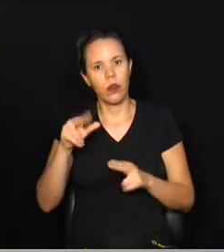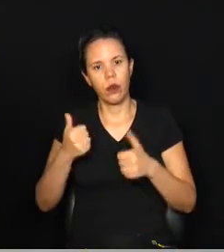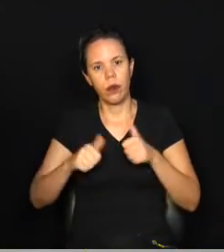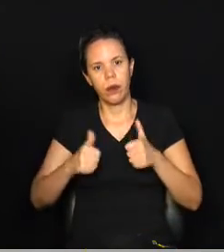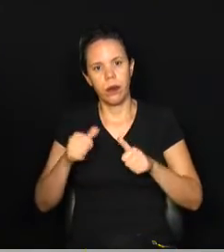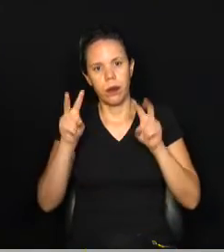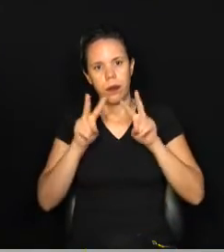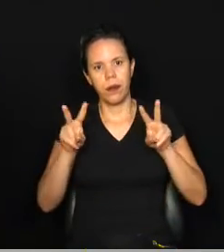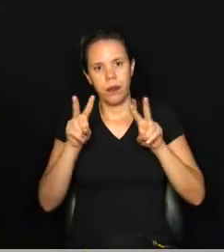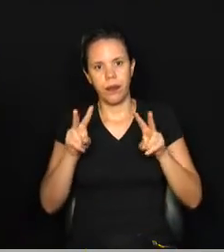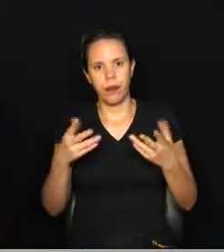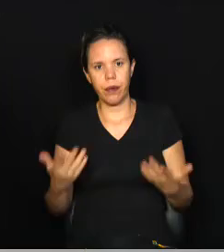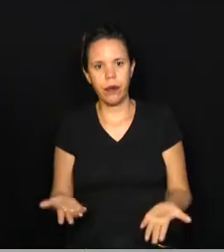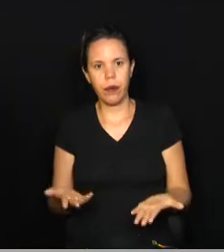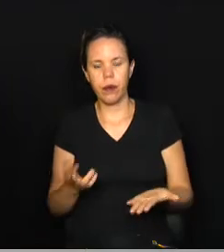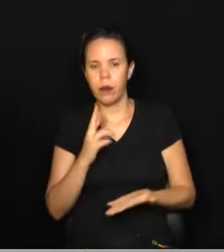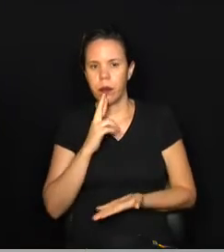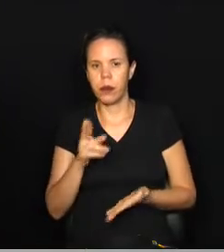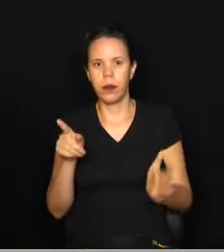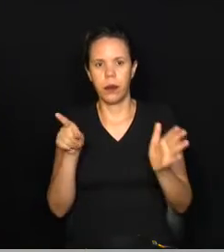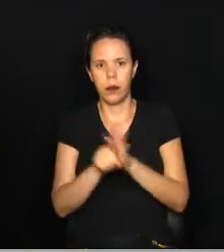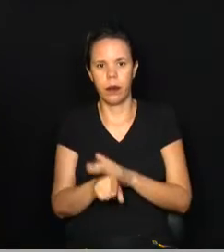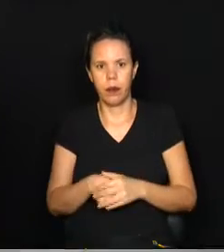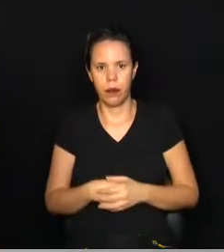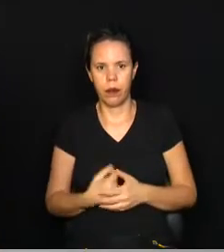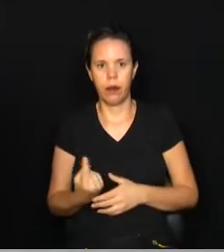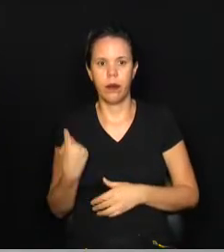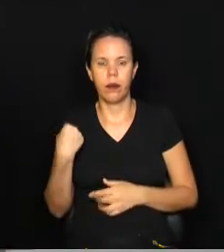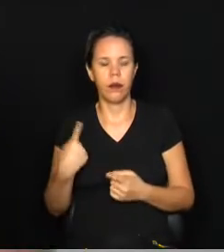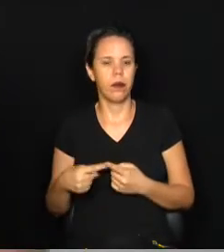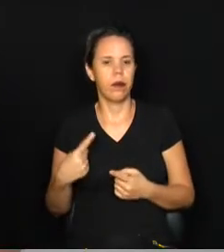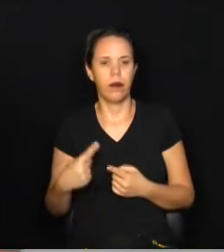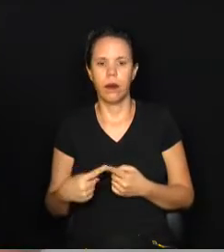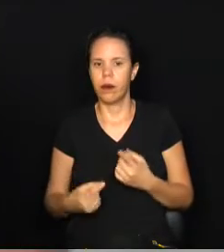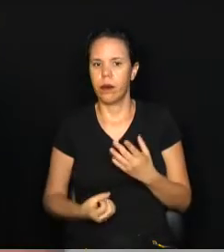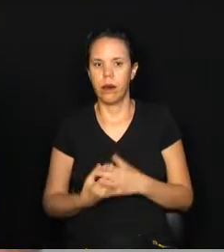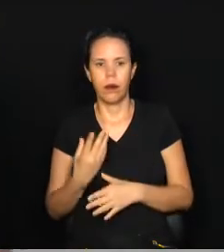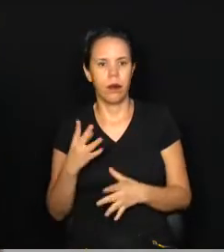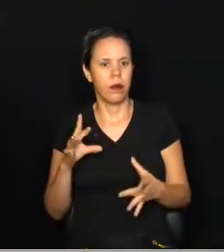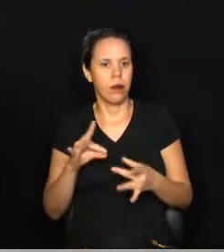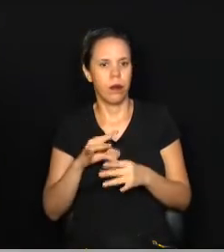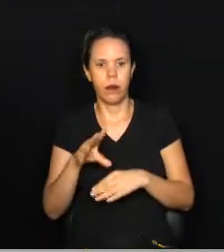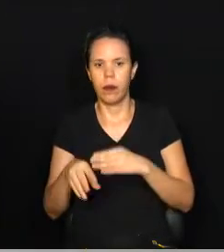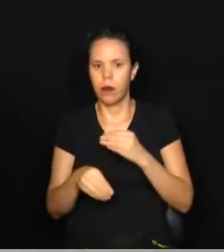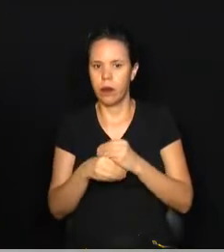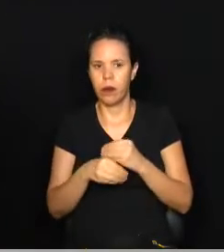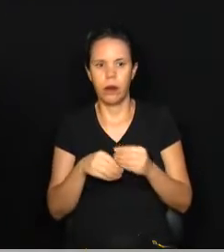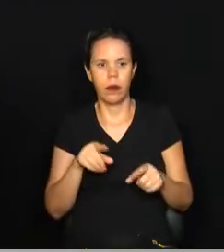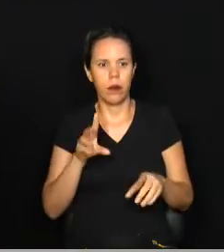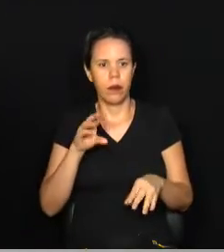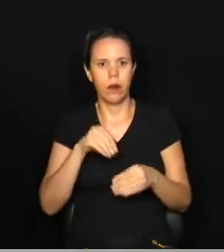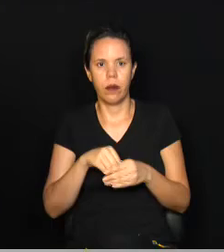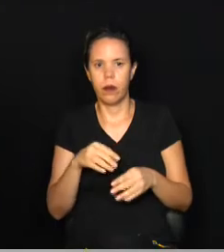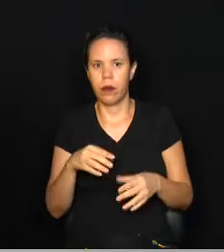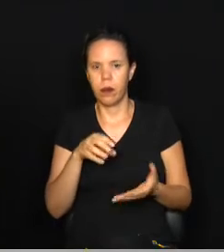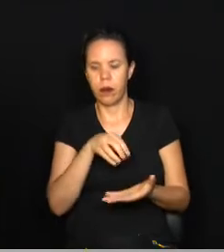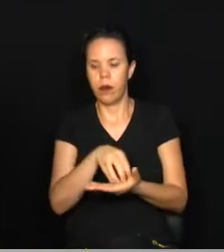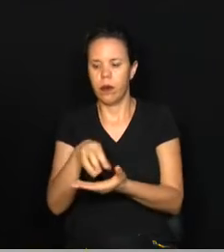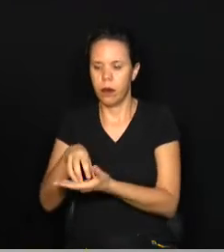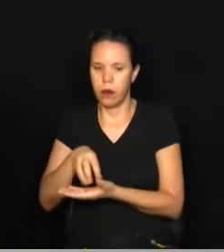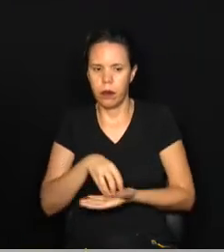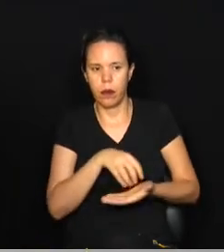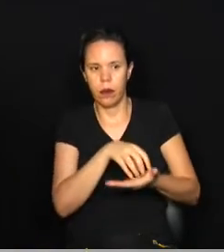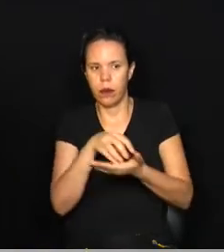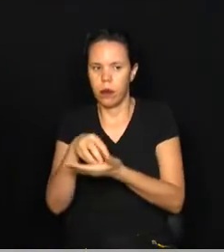visual. E aí, respondendo à pergunta anterior, o porquê que isso não está instituído, né, nos órgãos públicos,